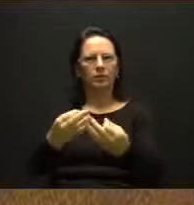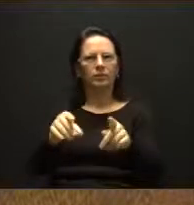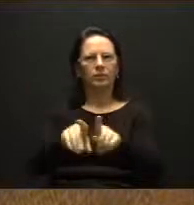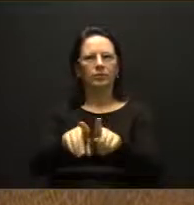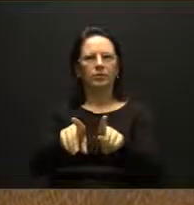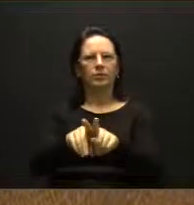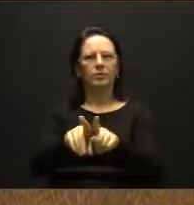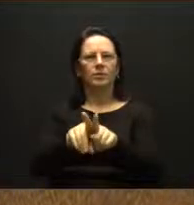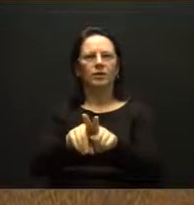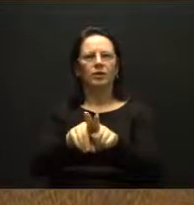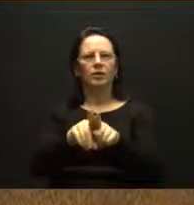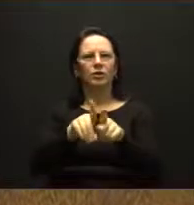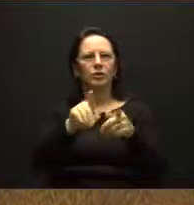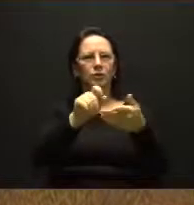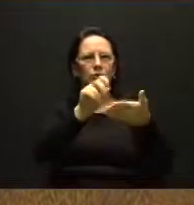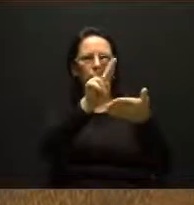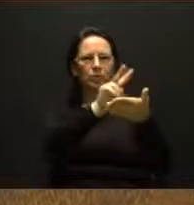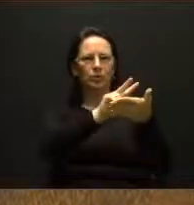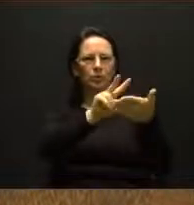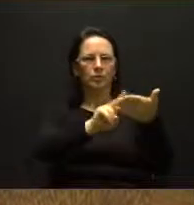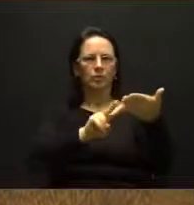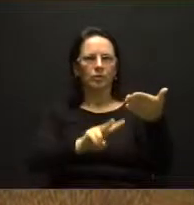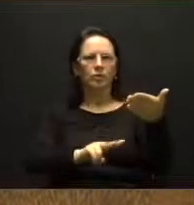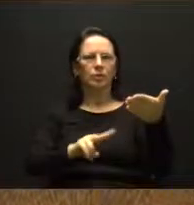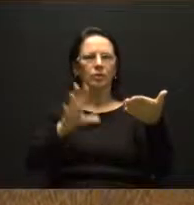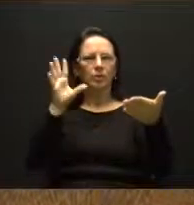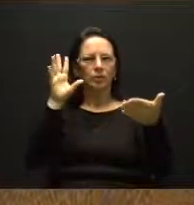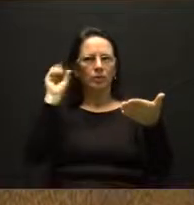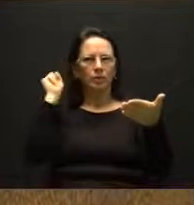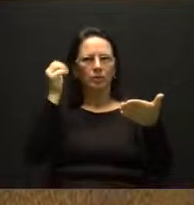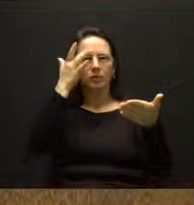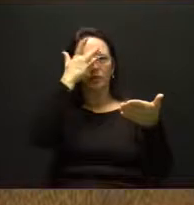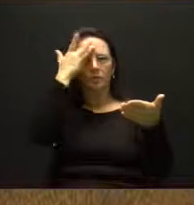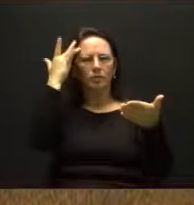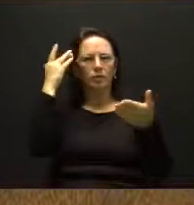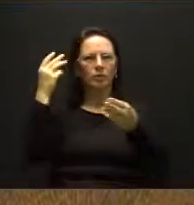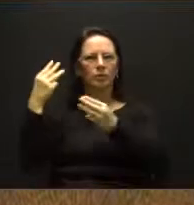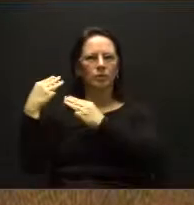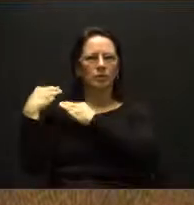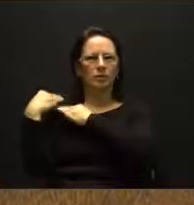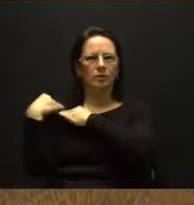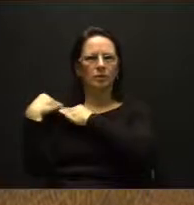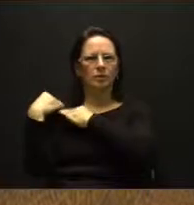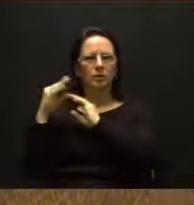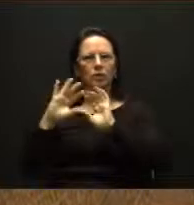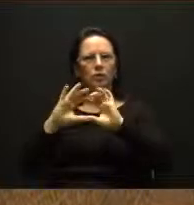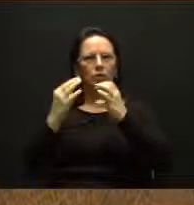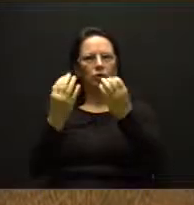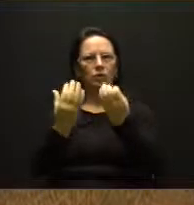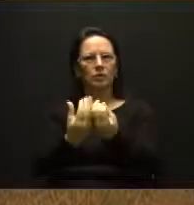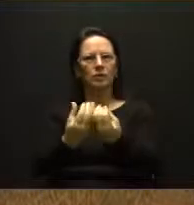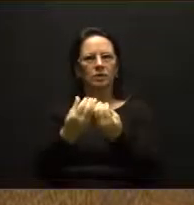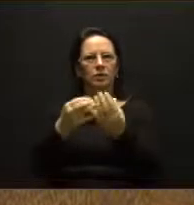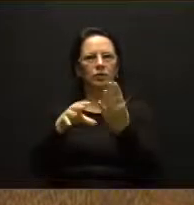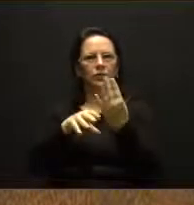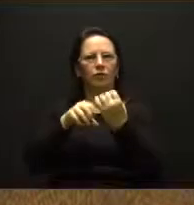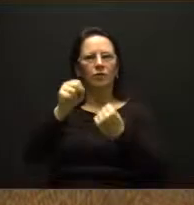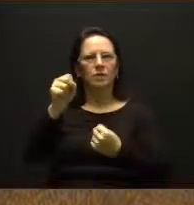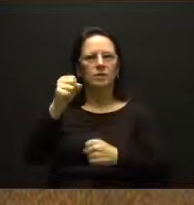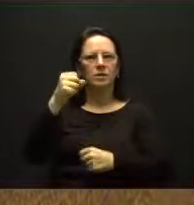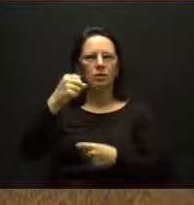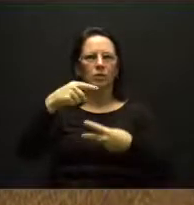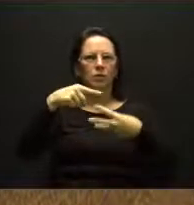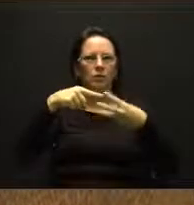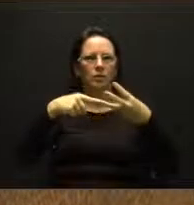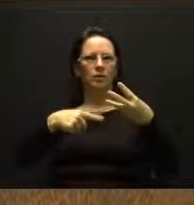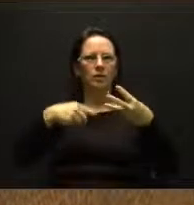observar as formalidades regimentais após ouvido o douto plenário a formação da comissão especial de vereadores composta por três